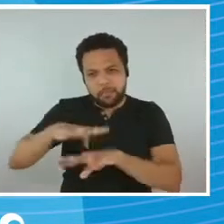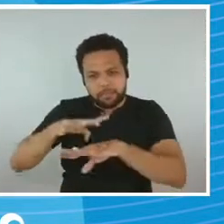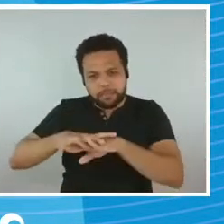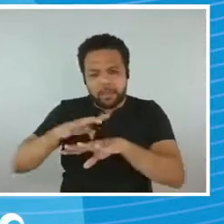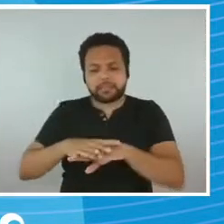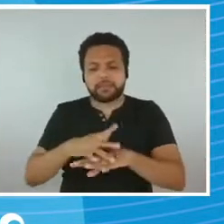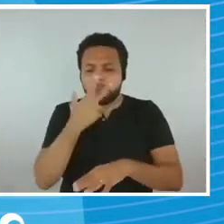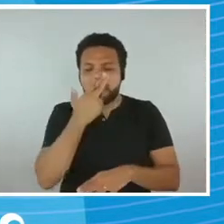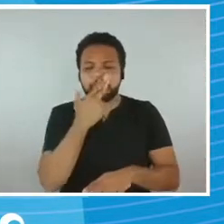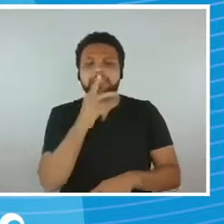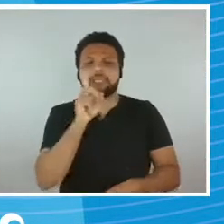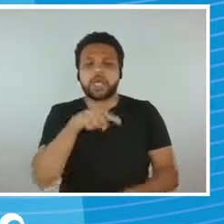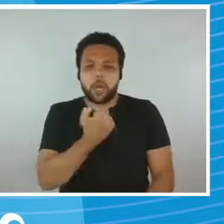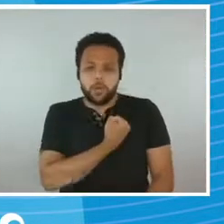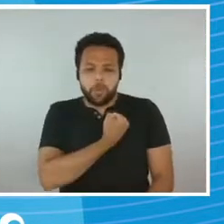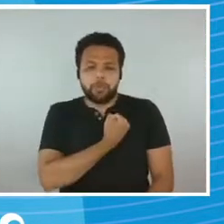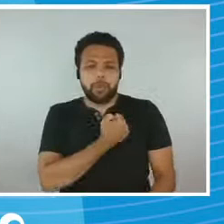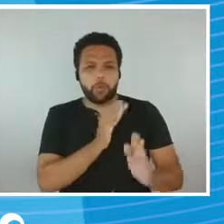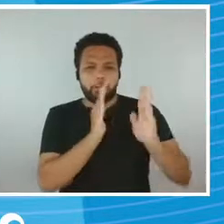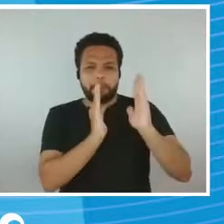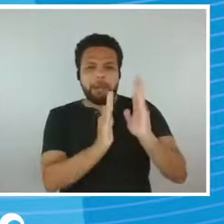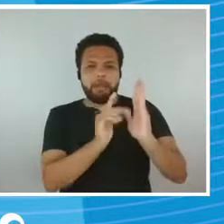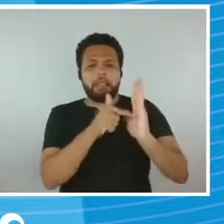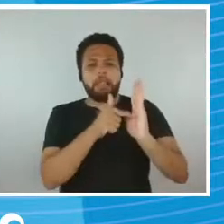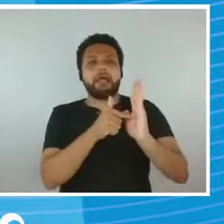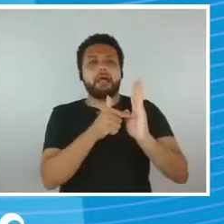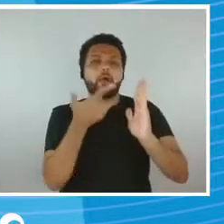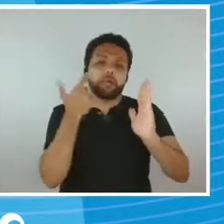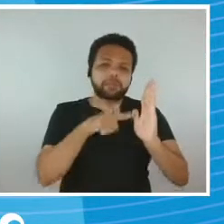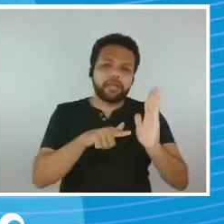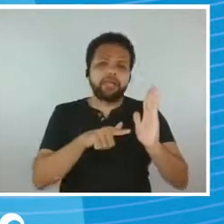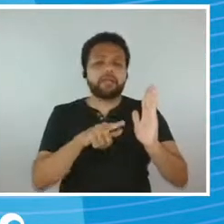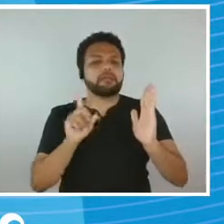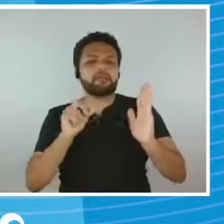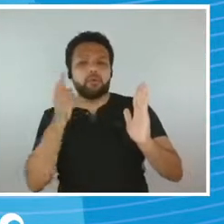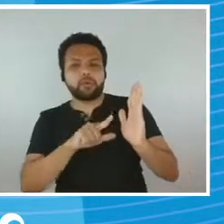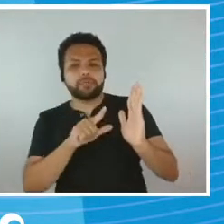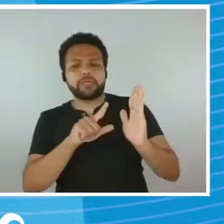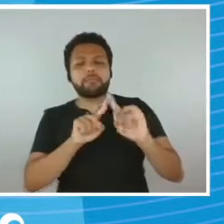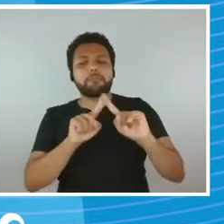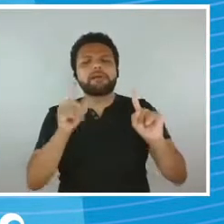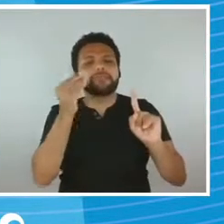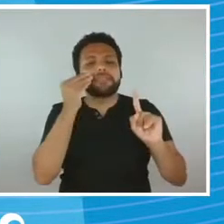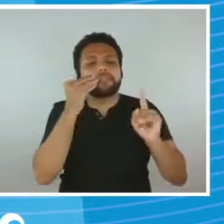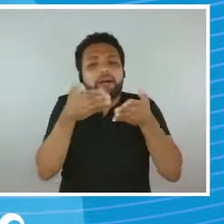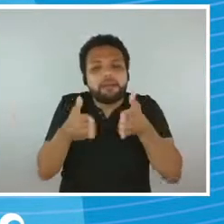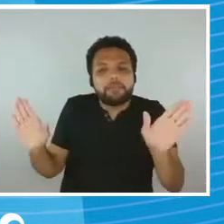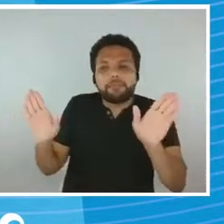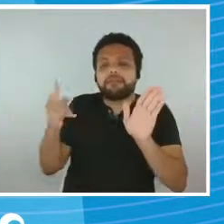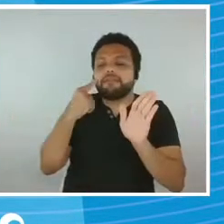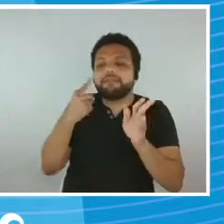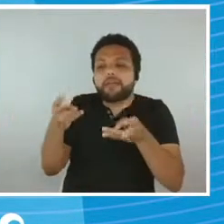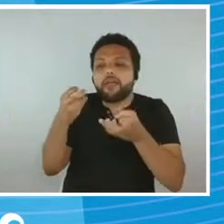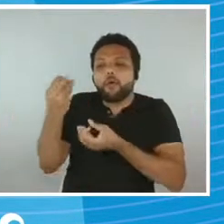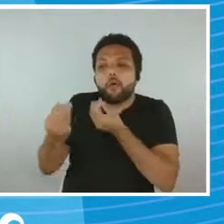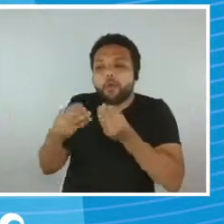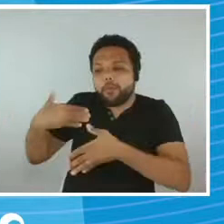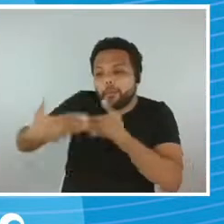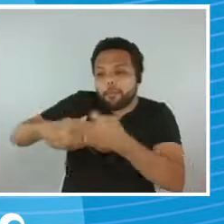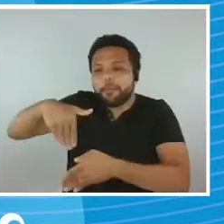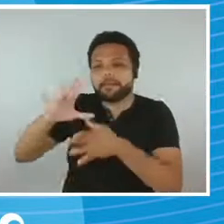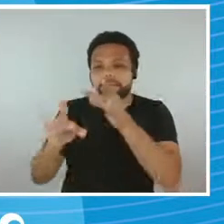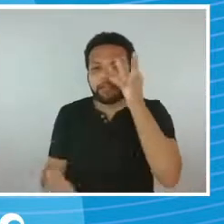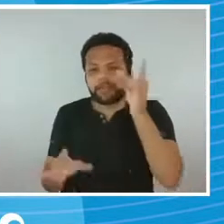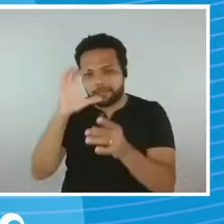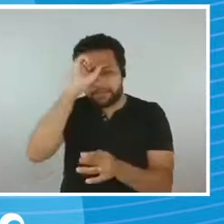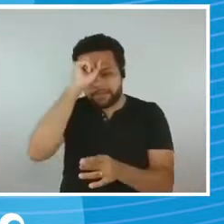complexa e mais detalhada da aprendizagem. Nós começamos lá no estado do Ceará, tem uma pesquisa toda